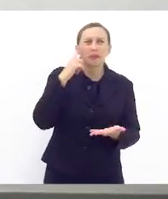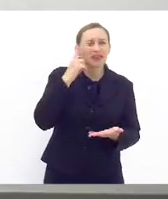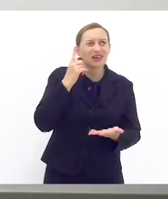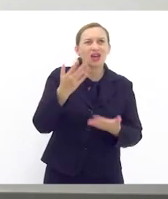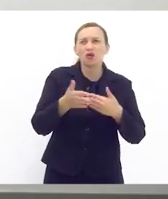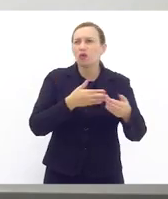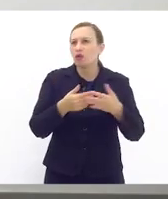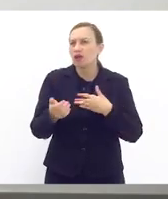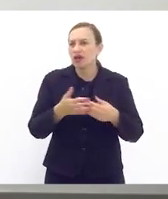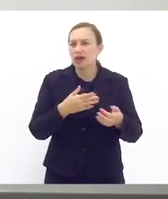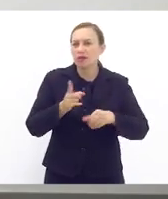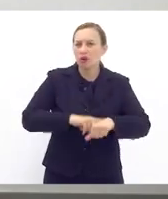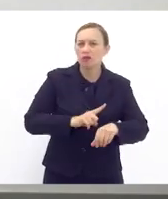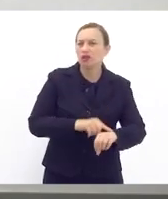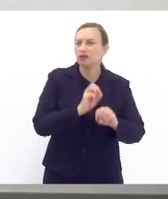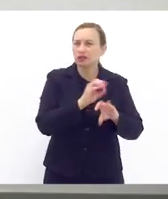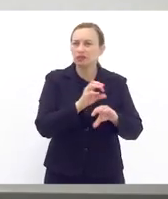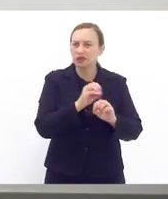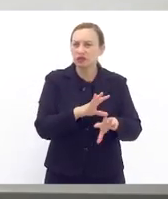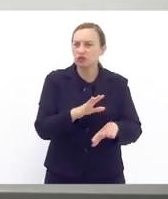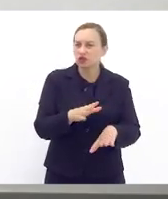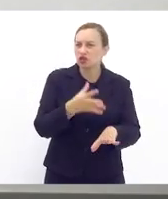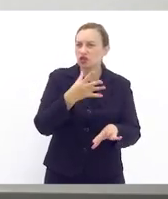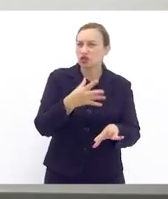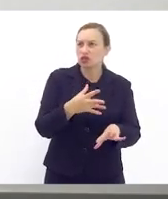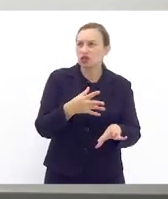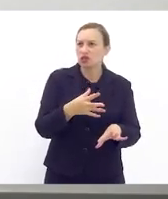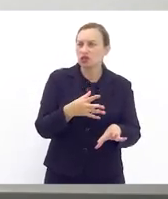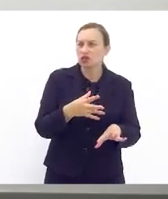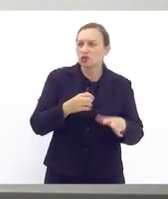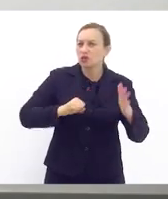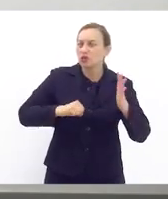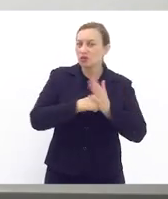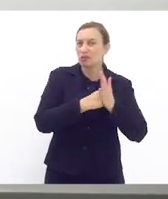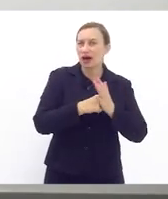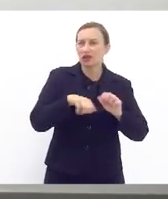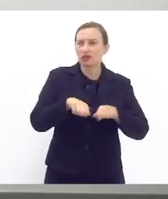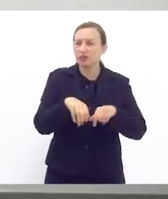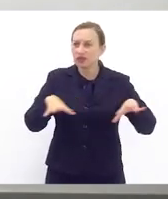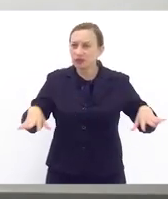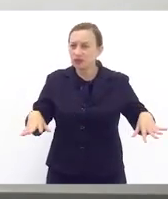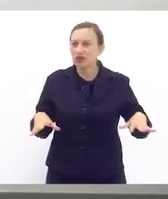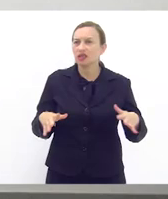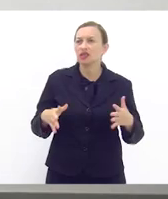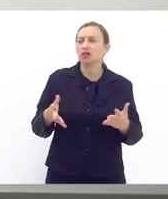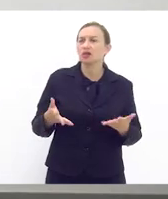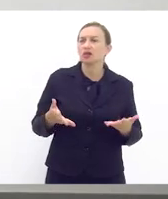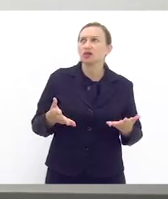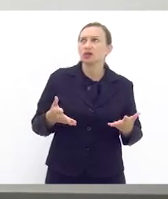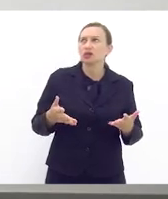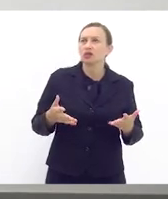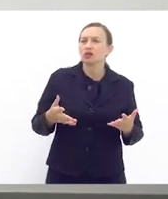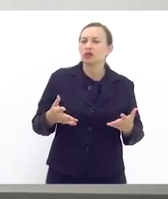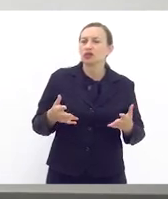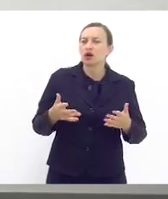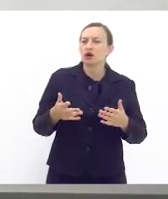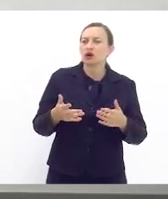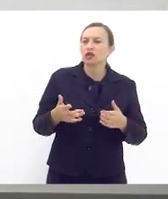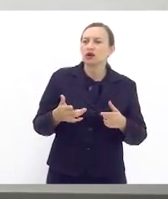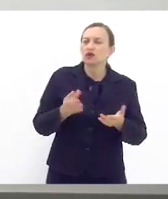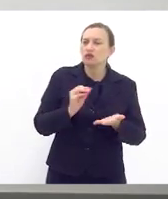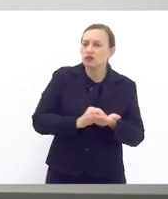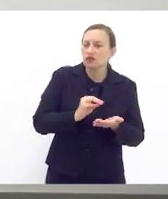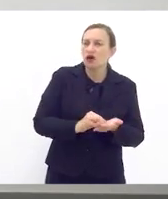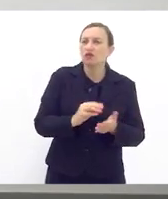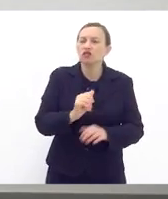perspectiva para educação sem pensar no impacto da pandemia no impacto da invasão escolar